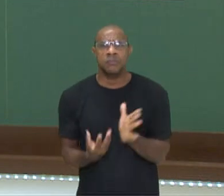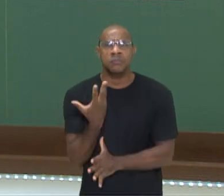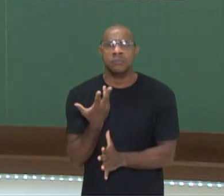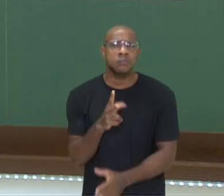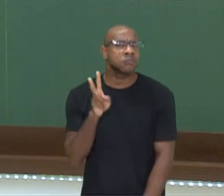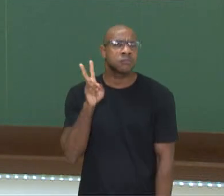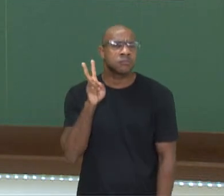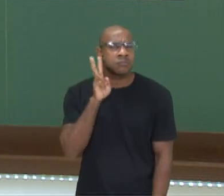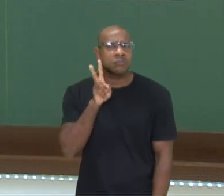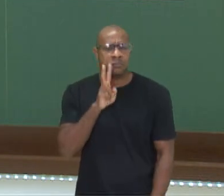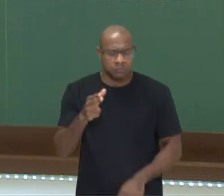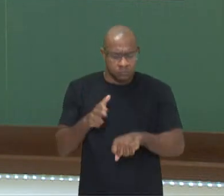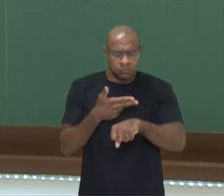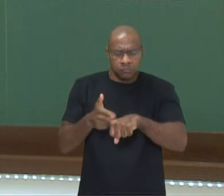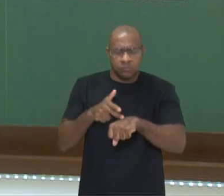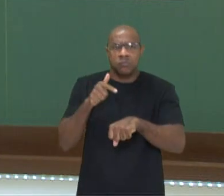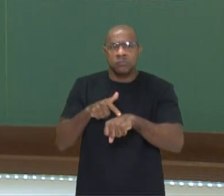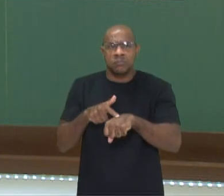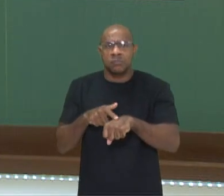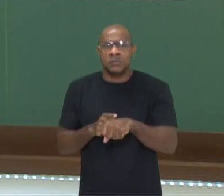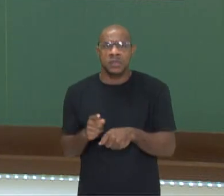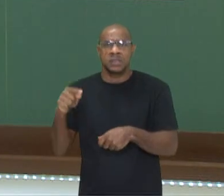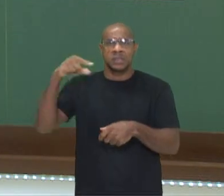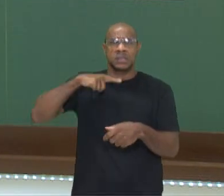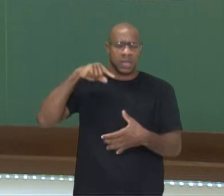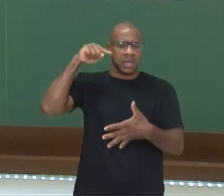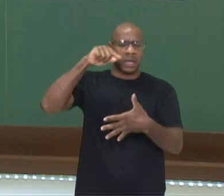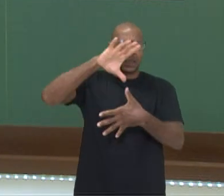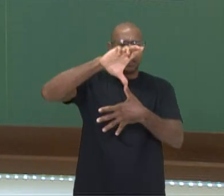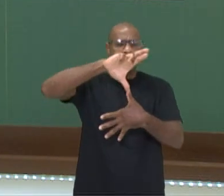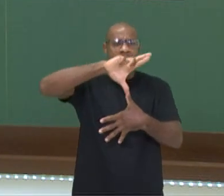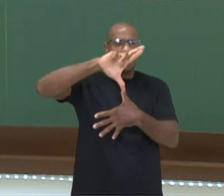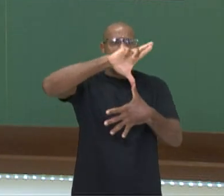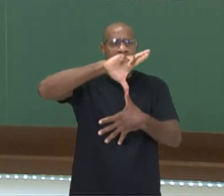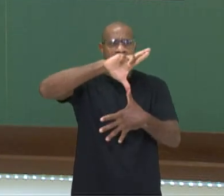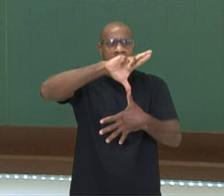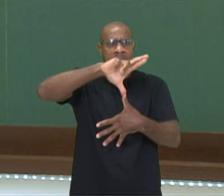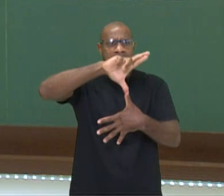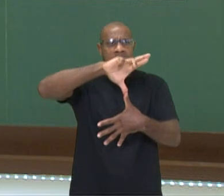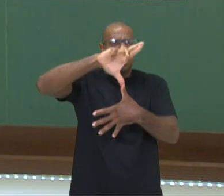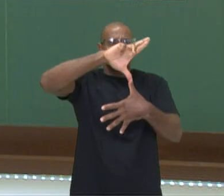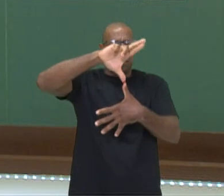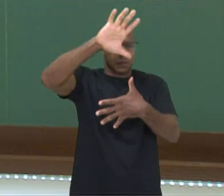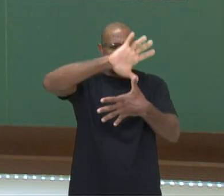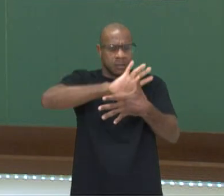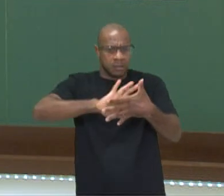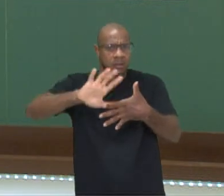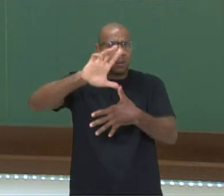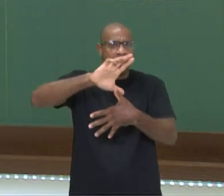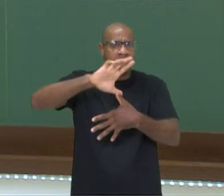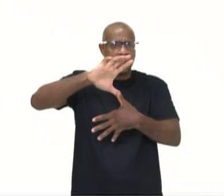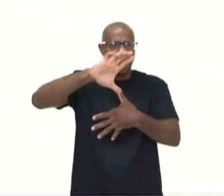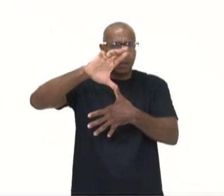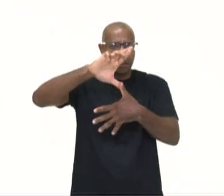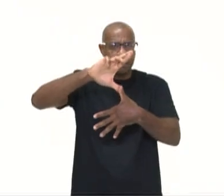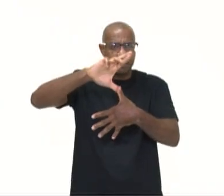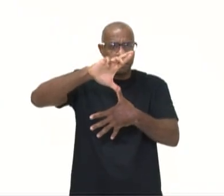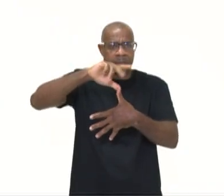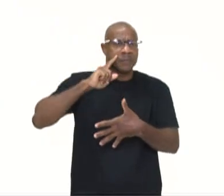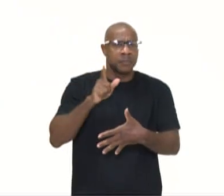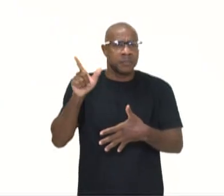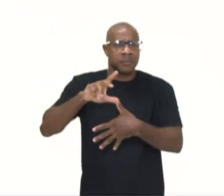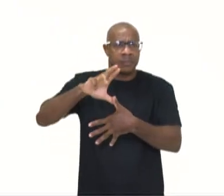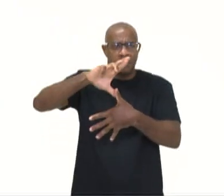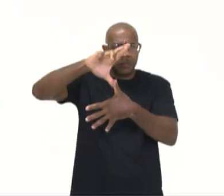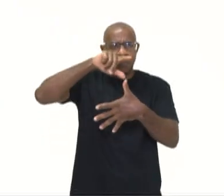a origem do chocolate está lá na América Latina. Vamos ver isso mesmo? Está aqui mais um mapa um pouquinho